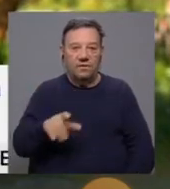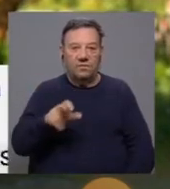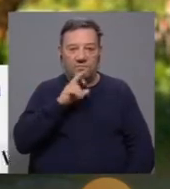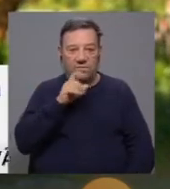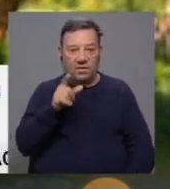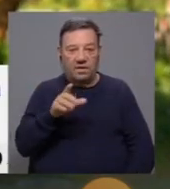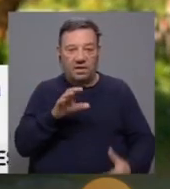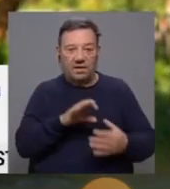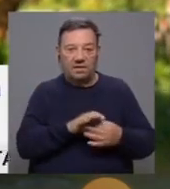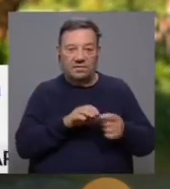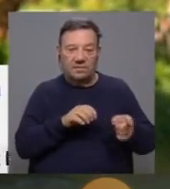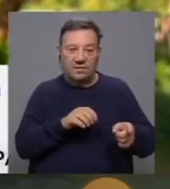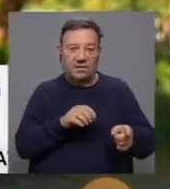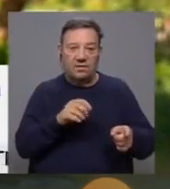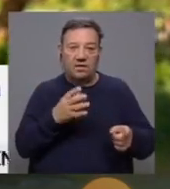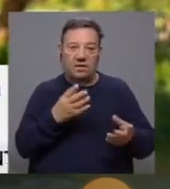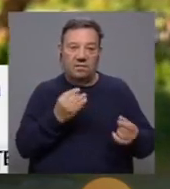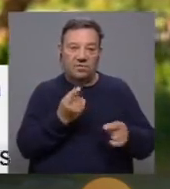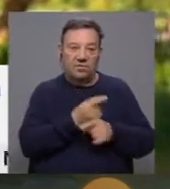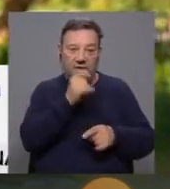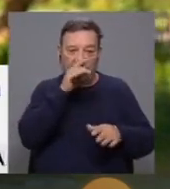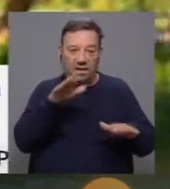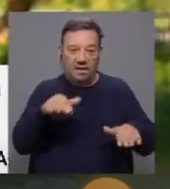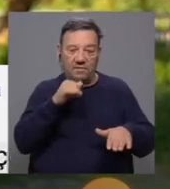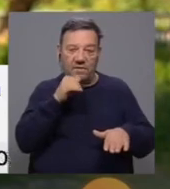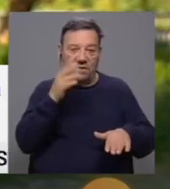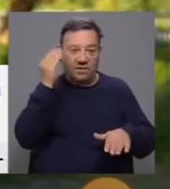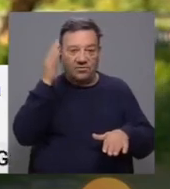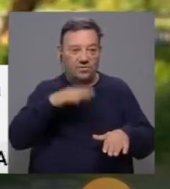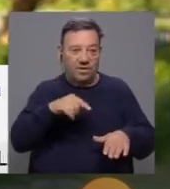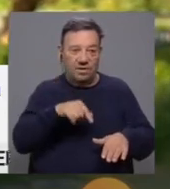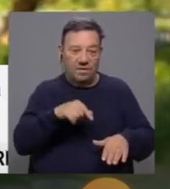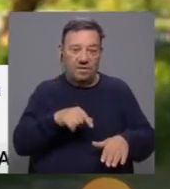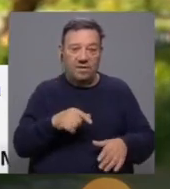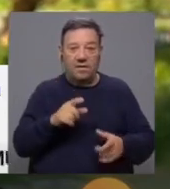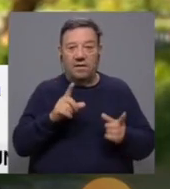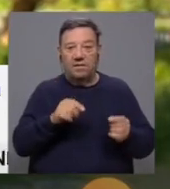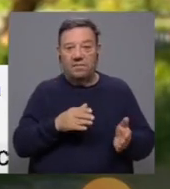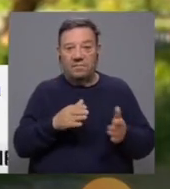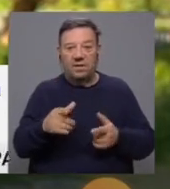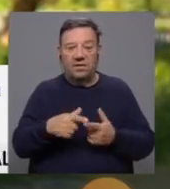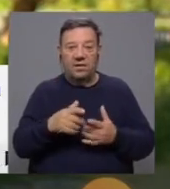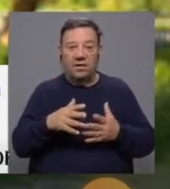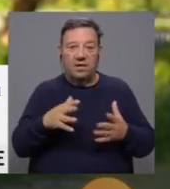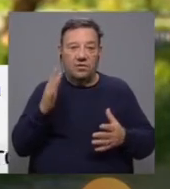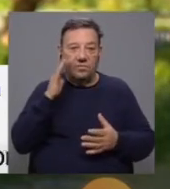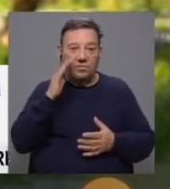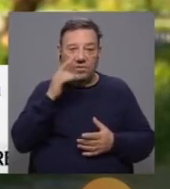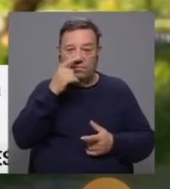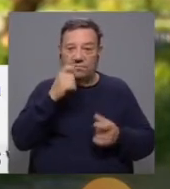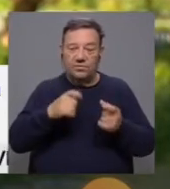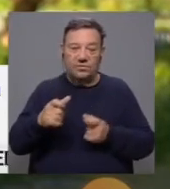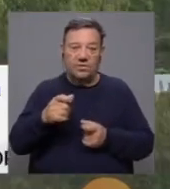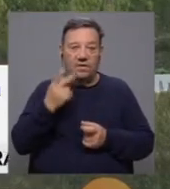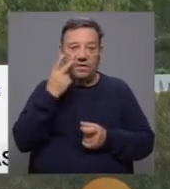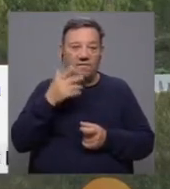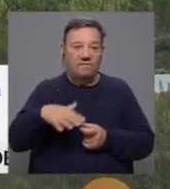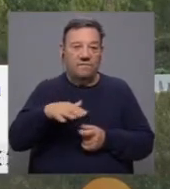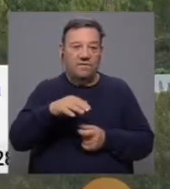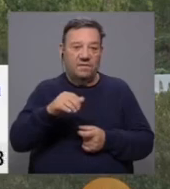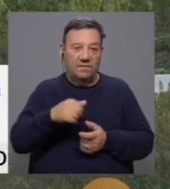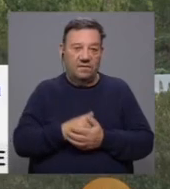estar associada às muitas abelhas que existiam na região ou também ao grande número de pessoas que viviam